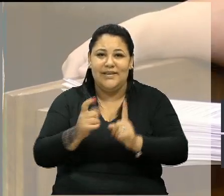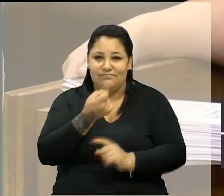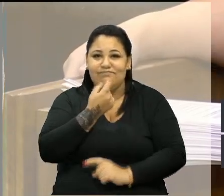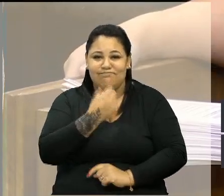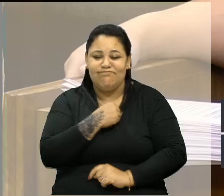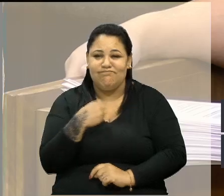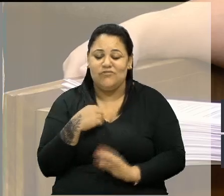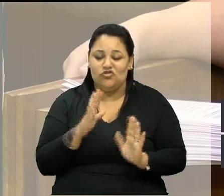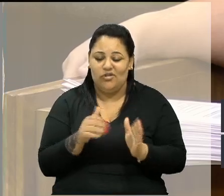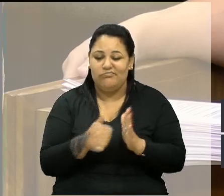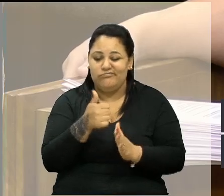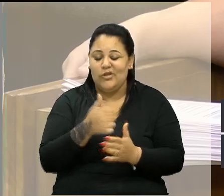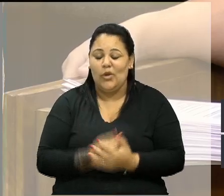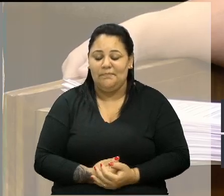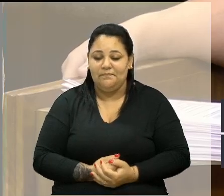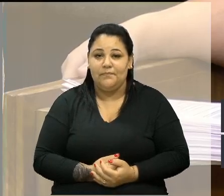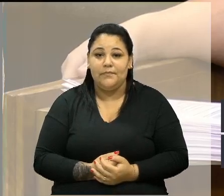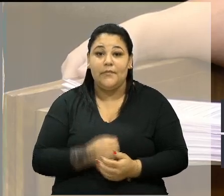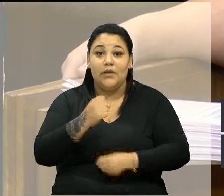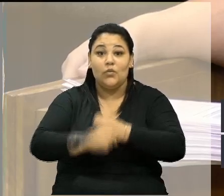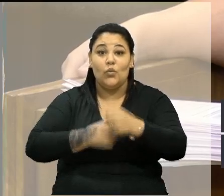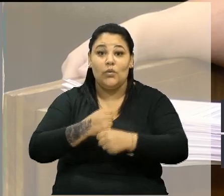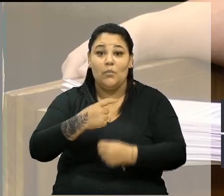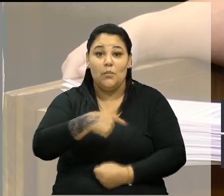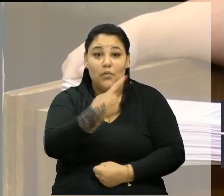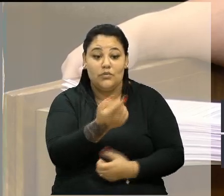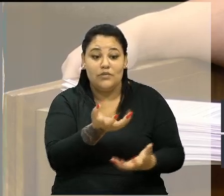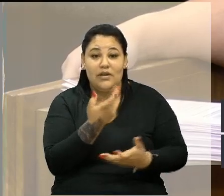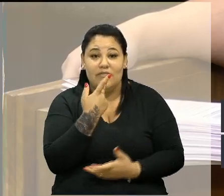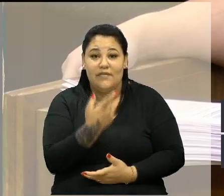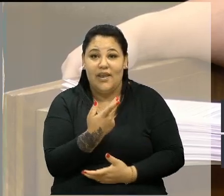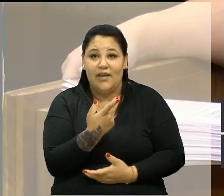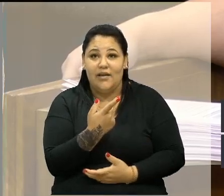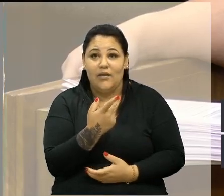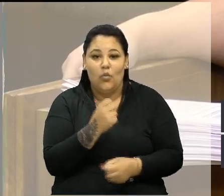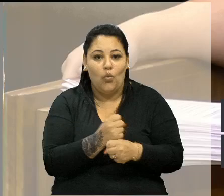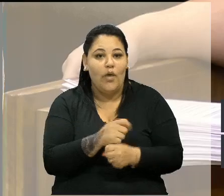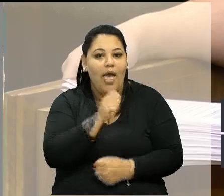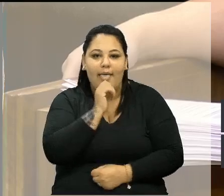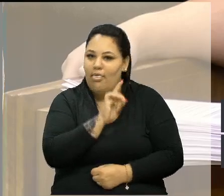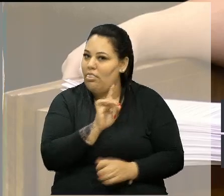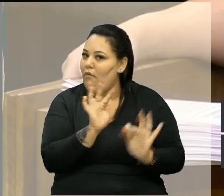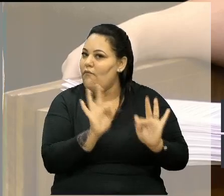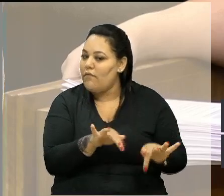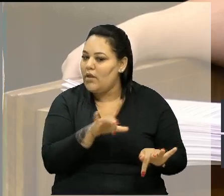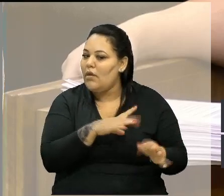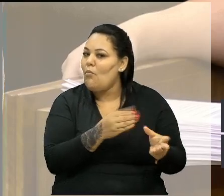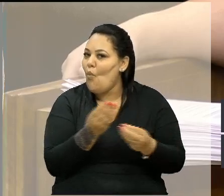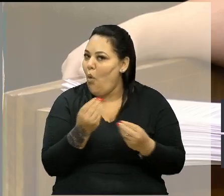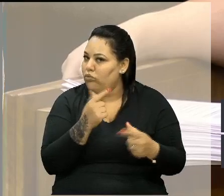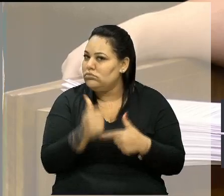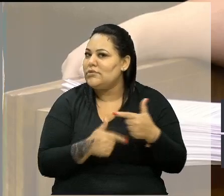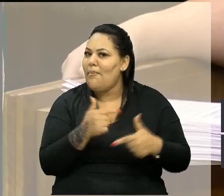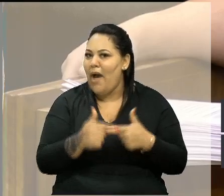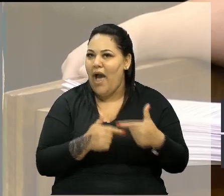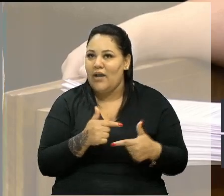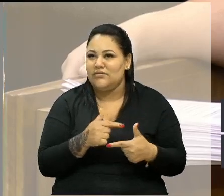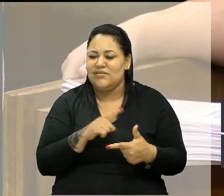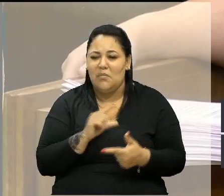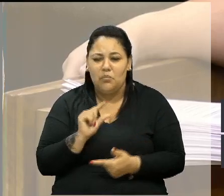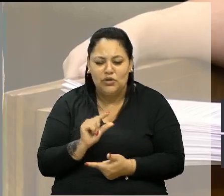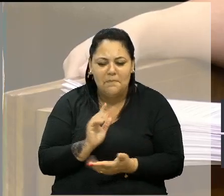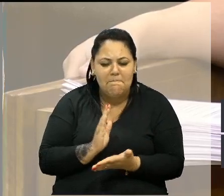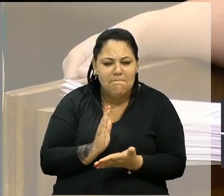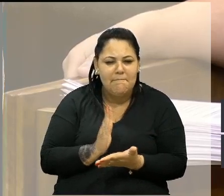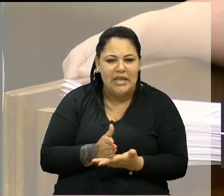problema. E a partir do ano que vem, eu quero dizer que o ano ainda não acabou, nós temos muito ainda o que fazer, estamos um pouquinho na metade, um pouquinho